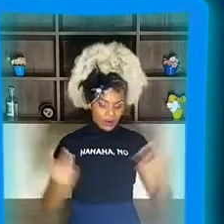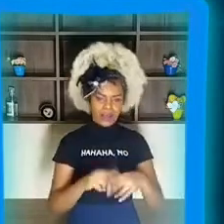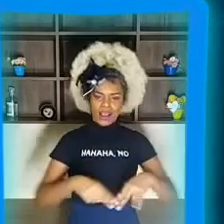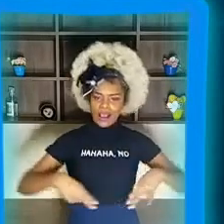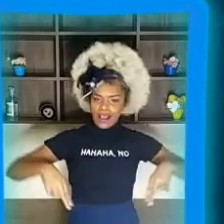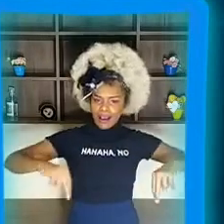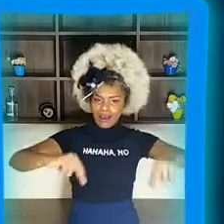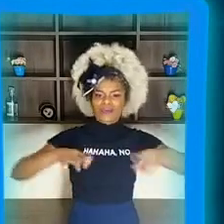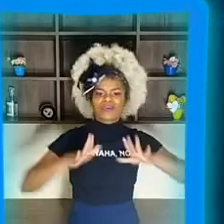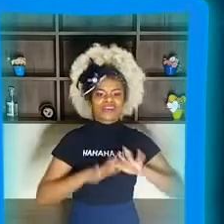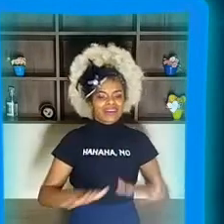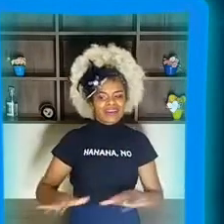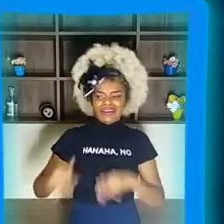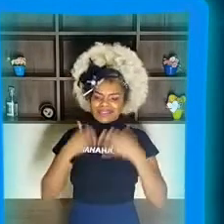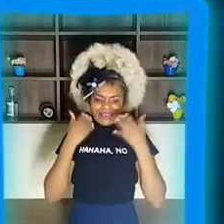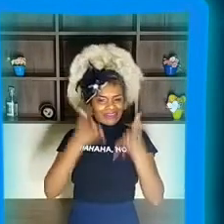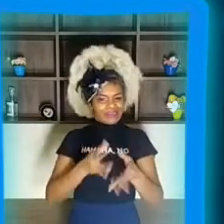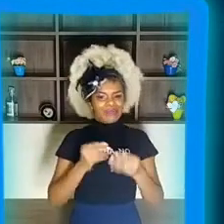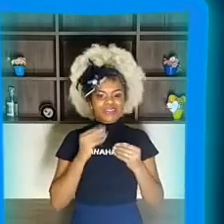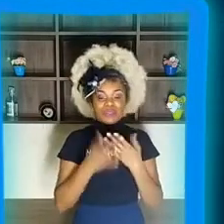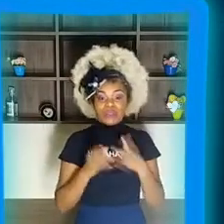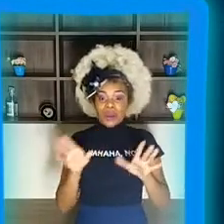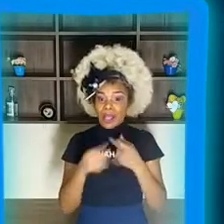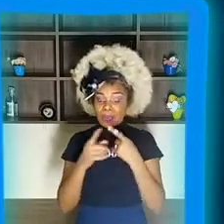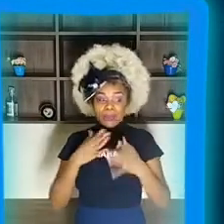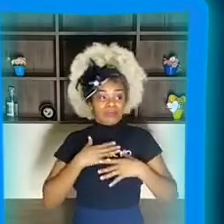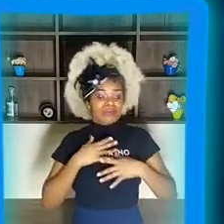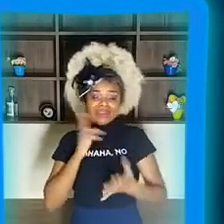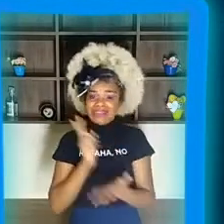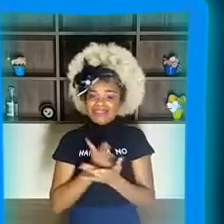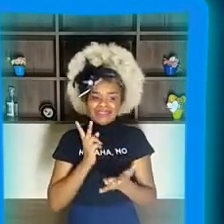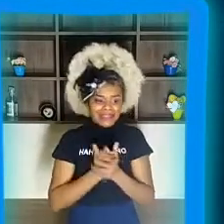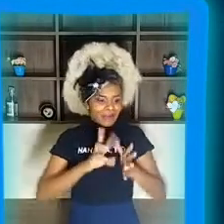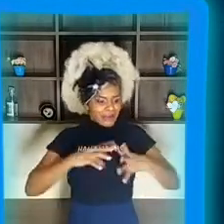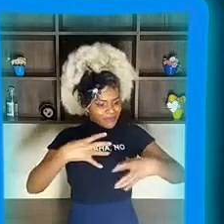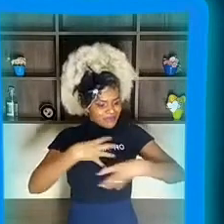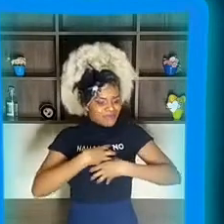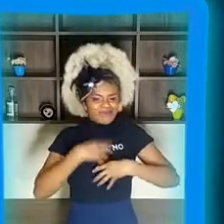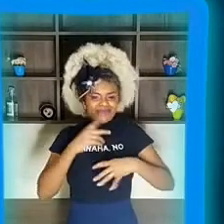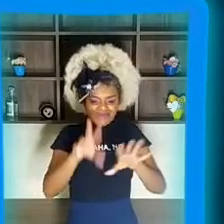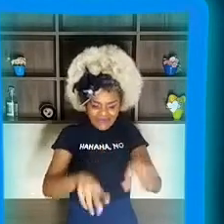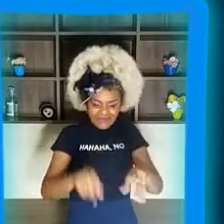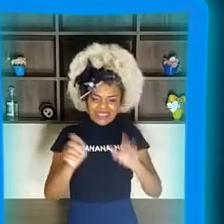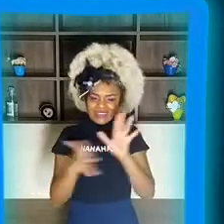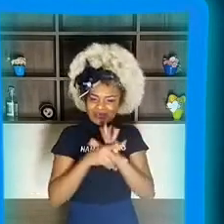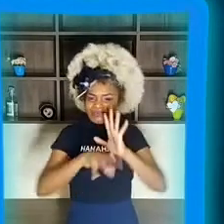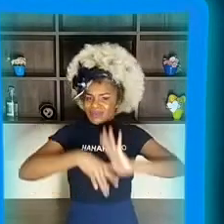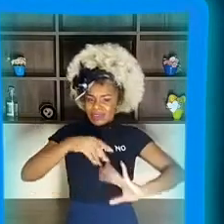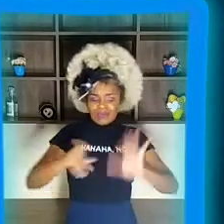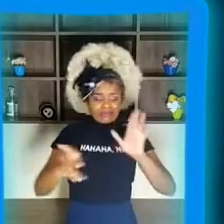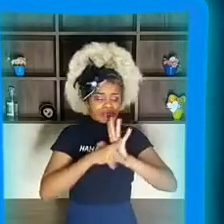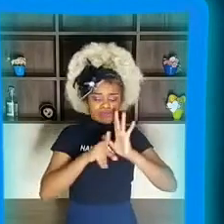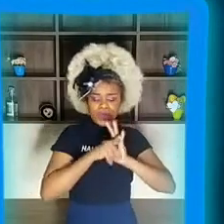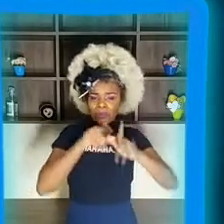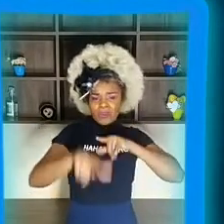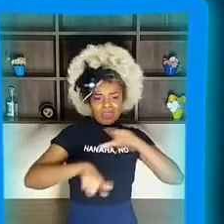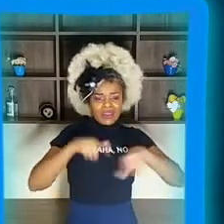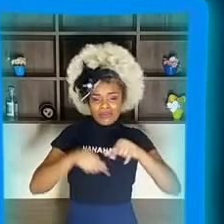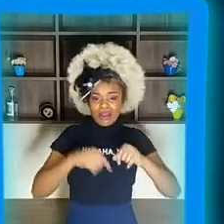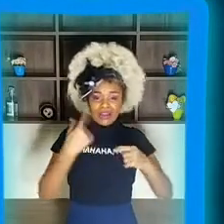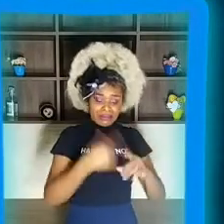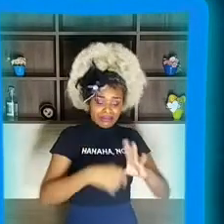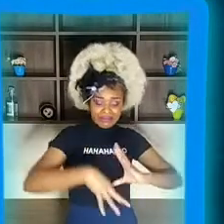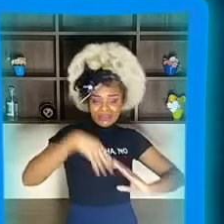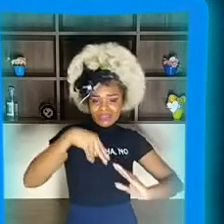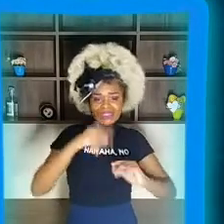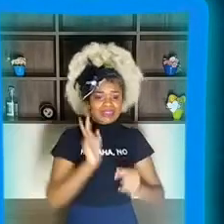então eu naveguei nessa onda. A música, para mim, sempre fez sentido dentro desse contexto como um instrumento de trabalho que a gente tem na Casa